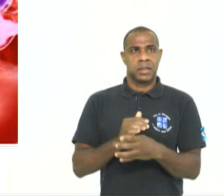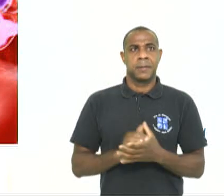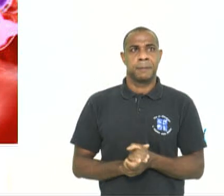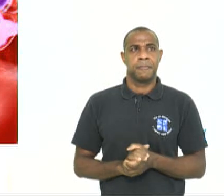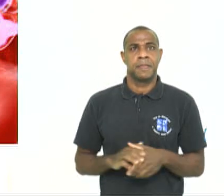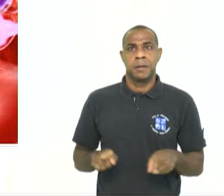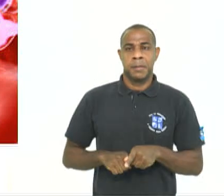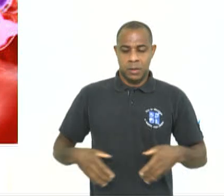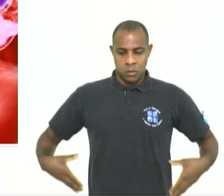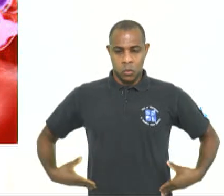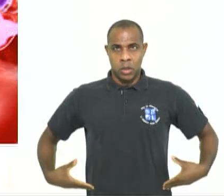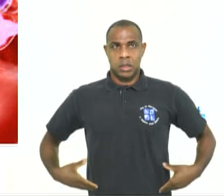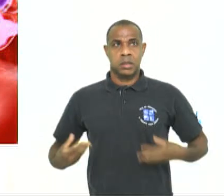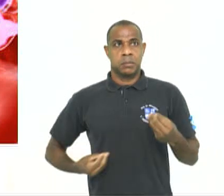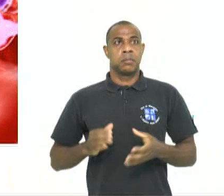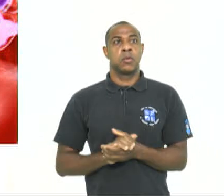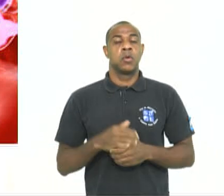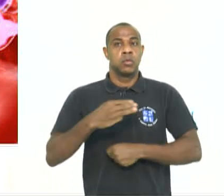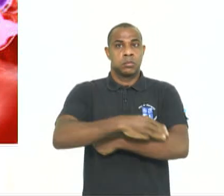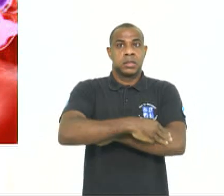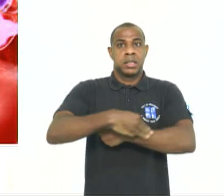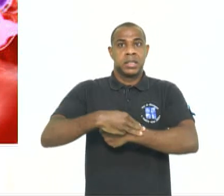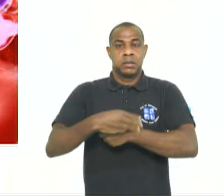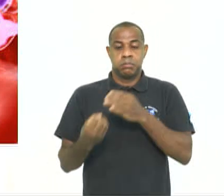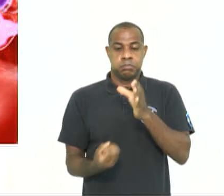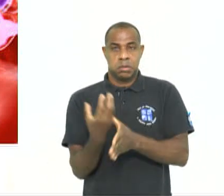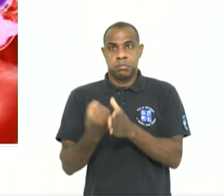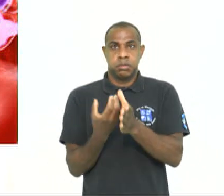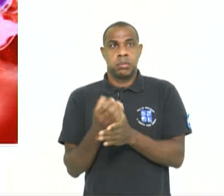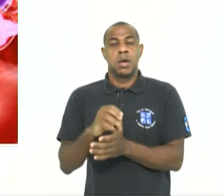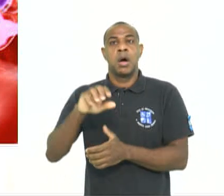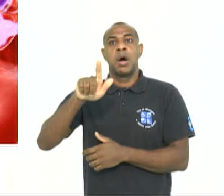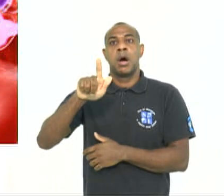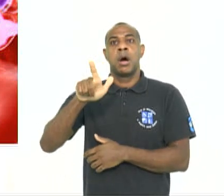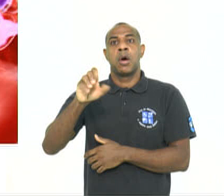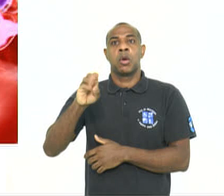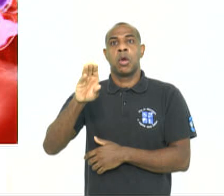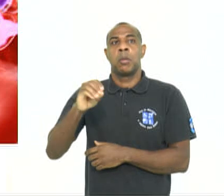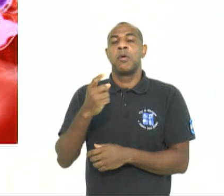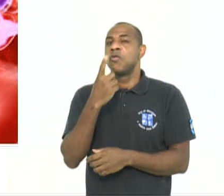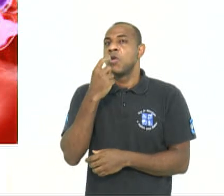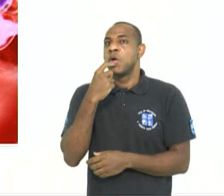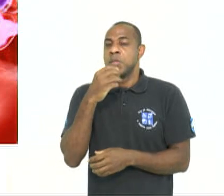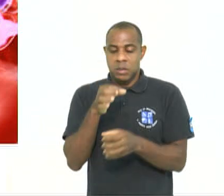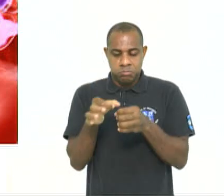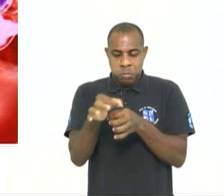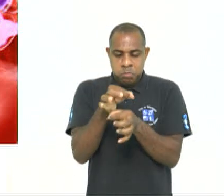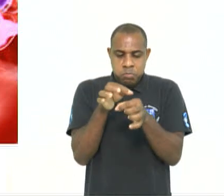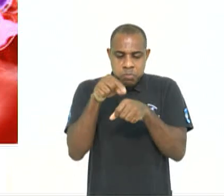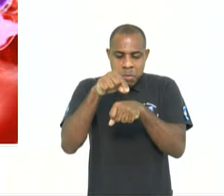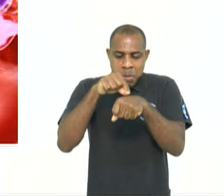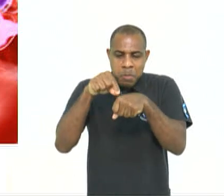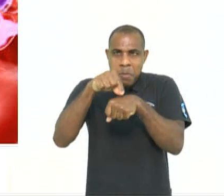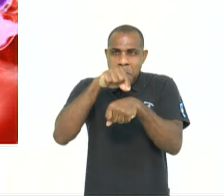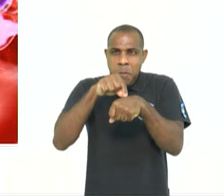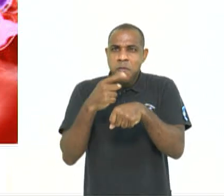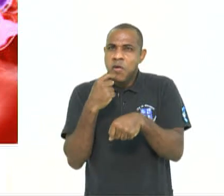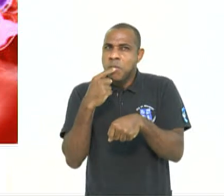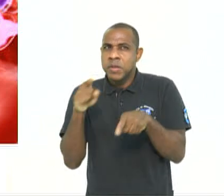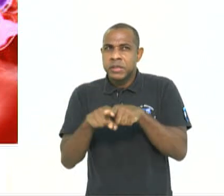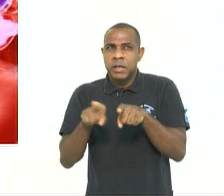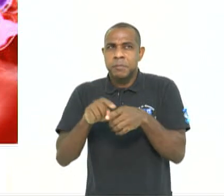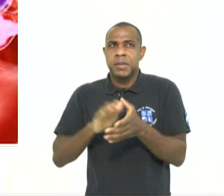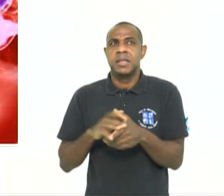Esse tecido, gente, ele vai produzir glóbulos vermelhos, que são as hemácias, alguns tipos de glóbulos brancos, que são os leucócitos, e também